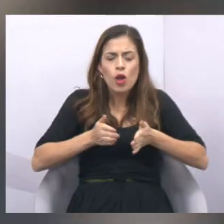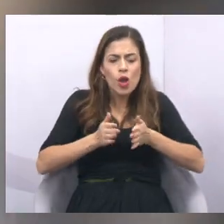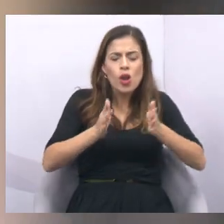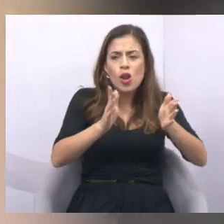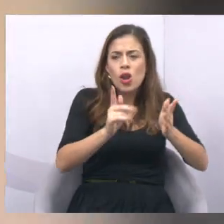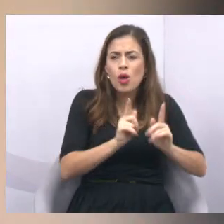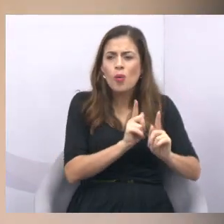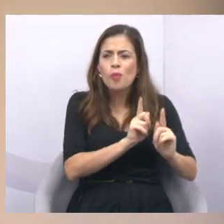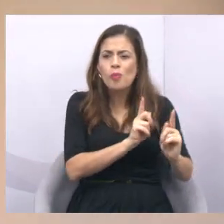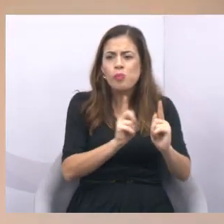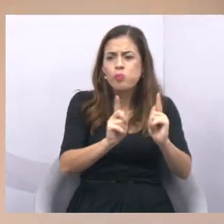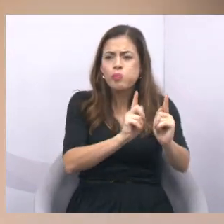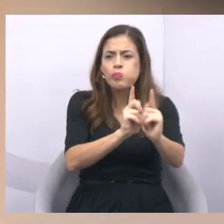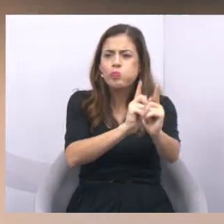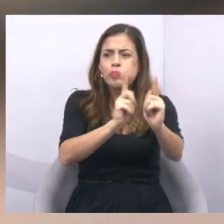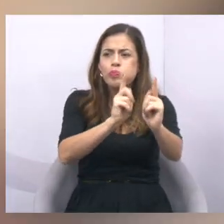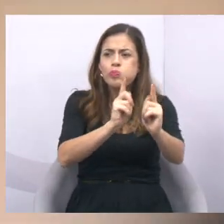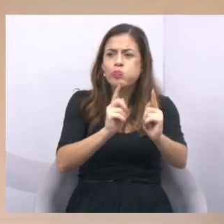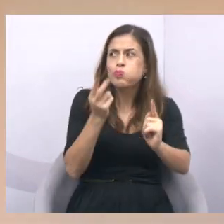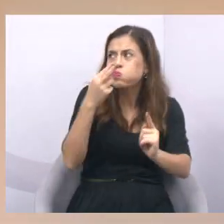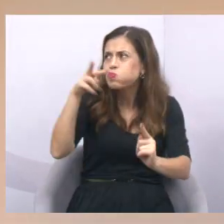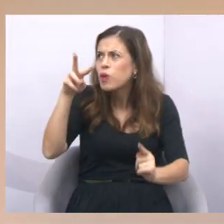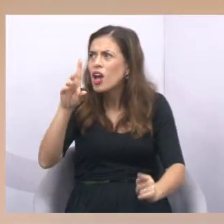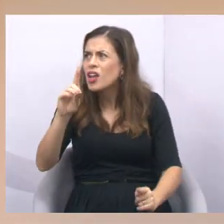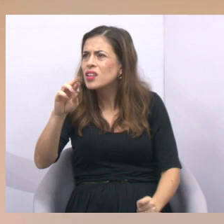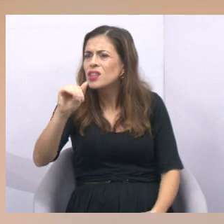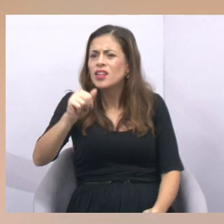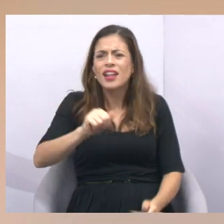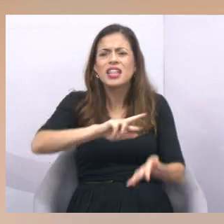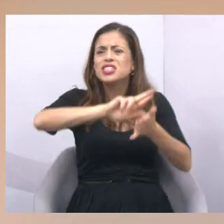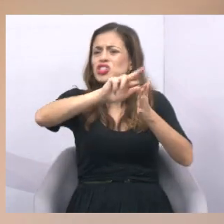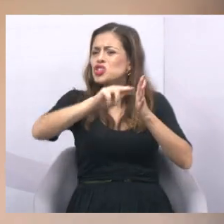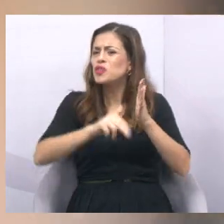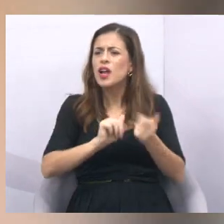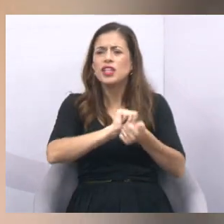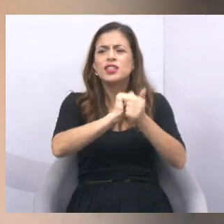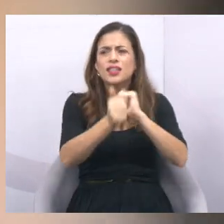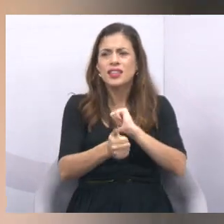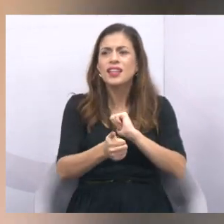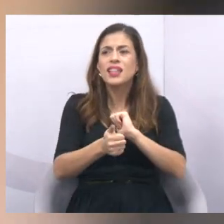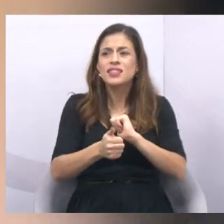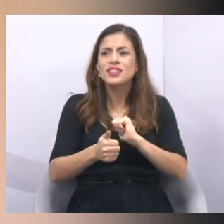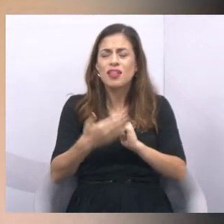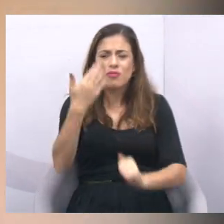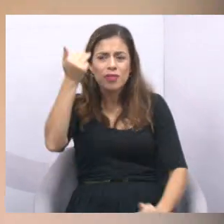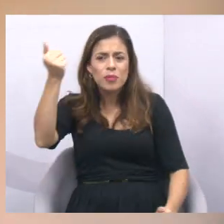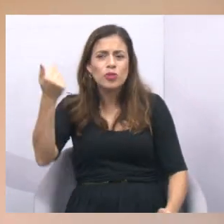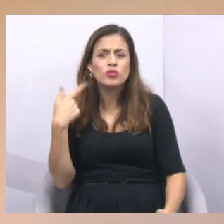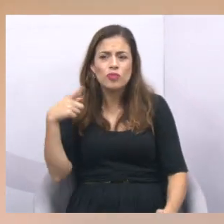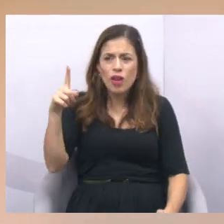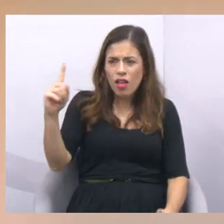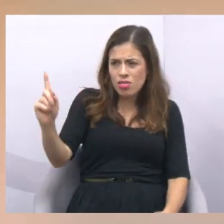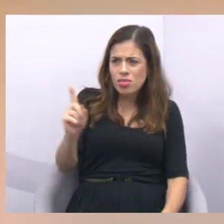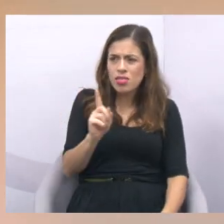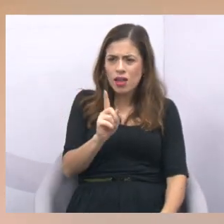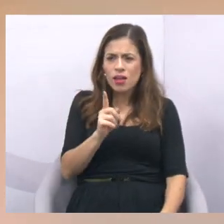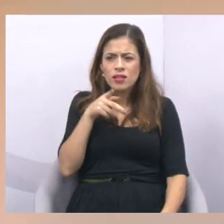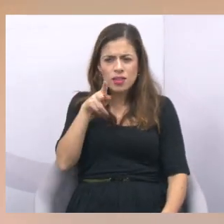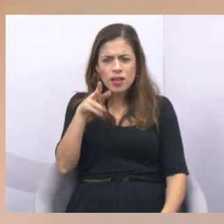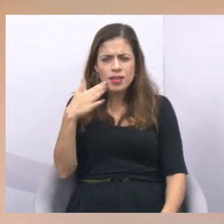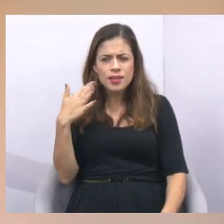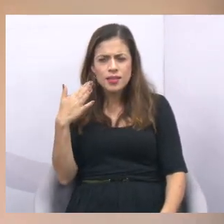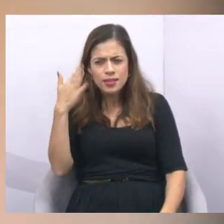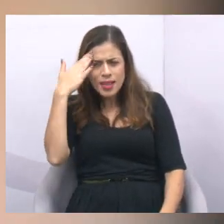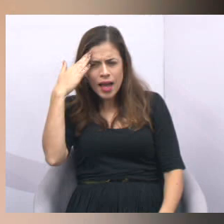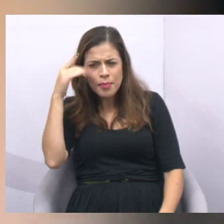passava Sabonis, passava o Drazen, e você virou para mim e você vai marcar aquele cara lá. Você sabe quem ele é? Eu falei, não